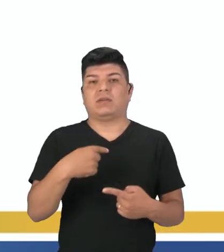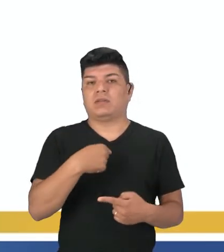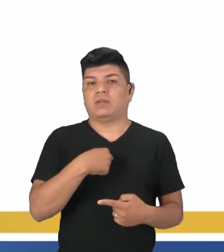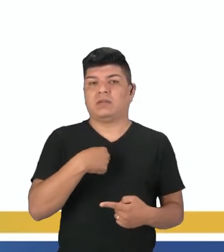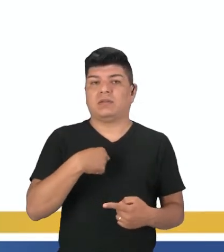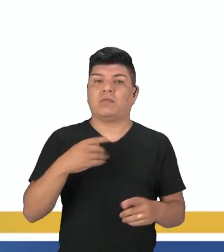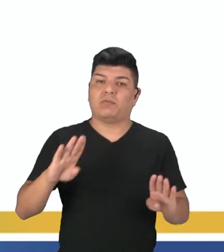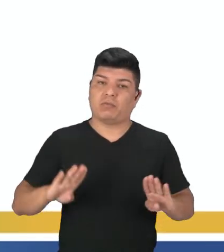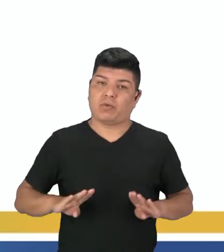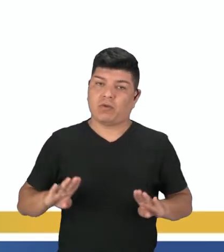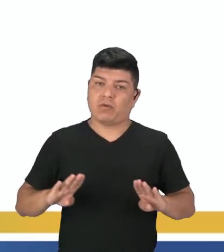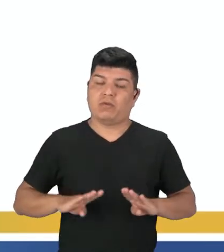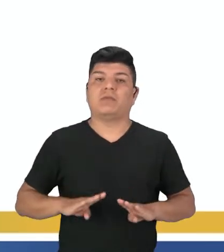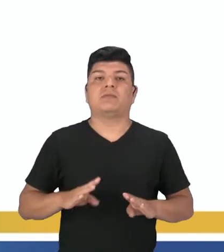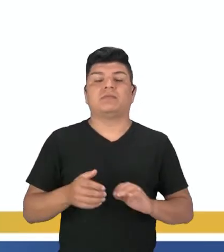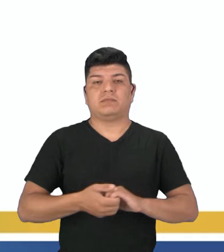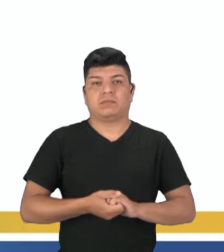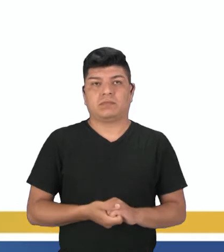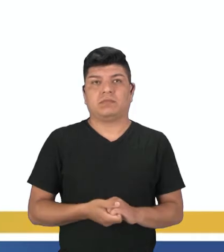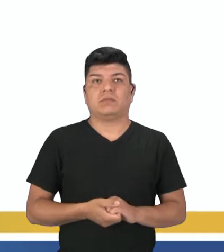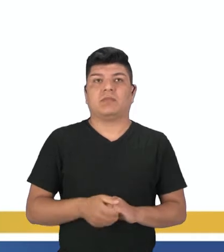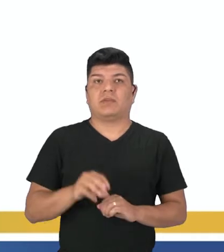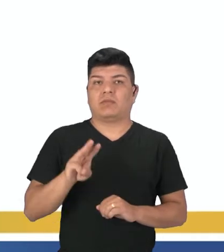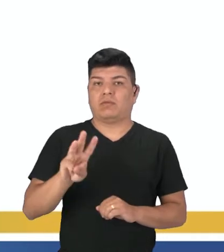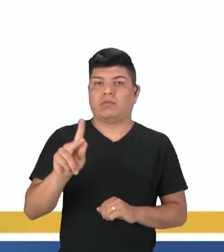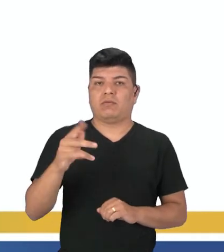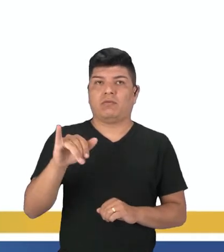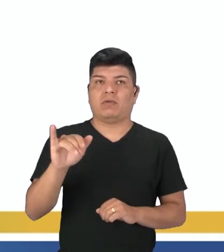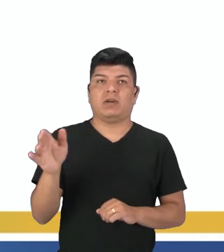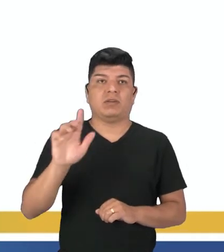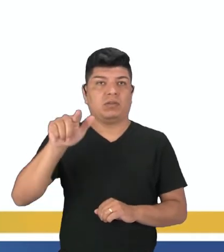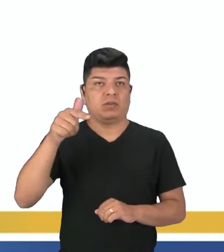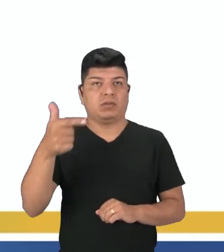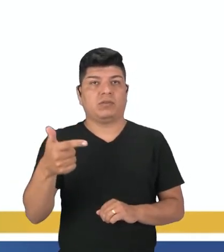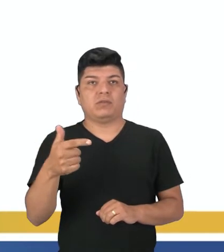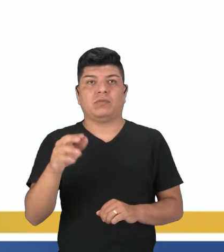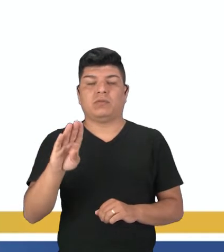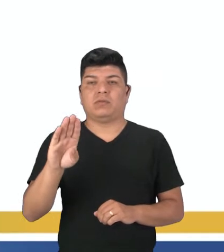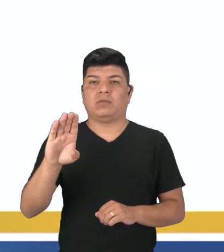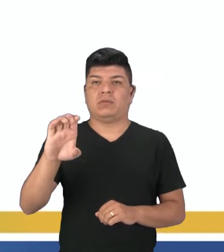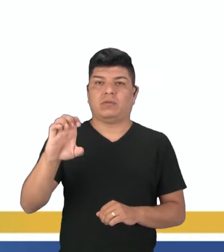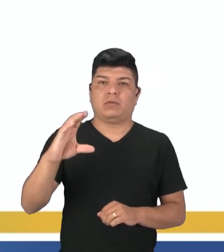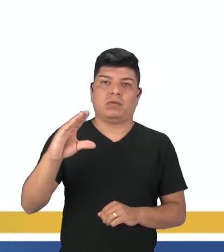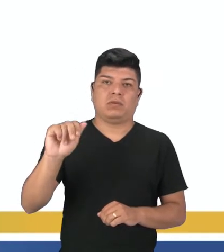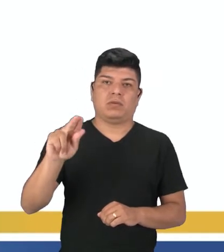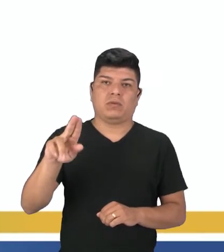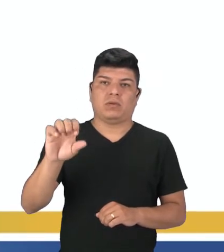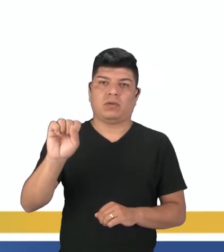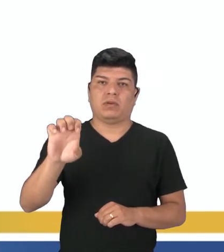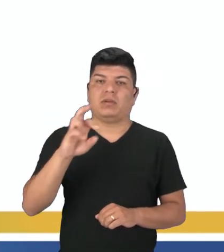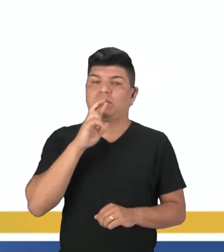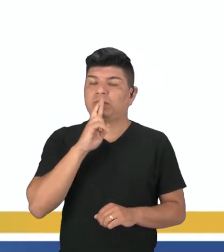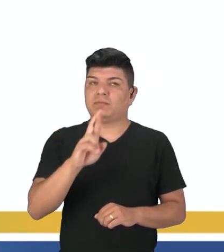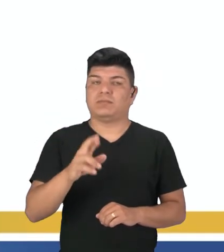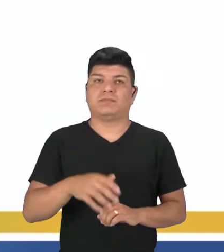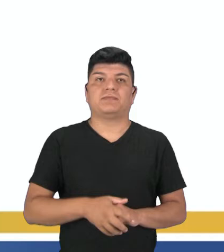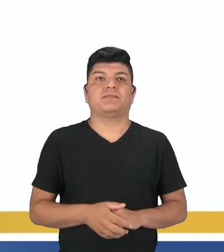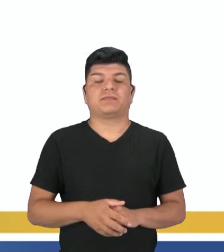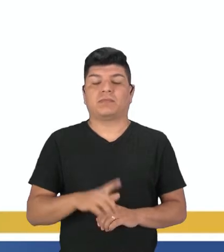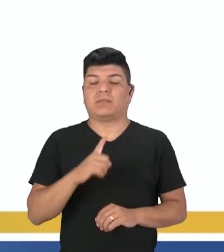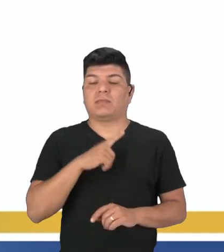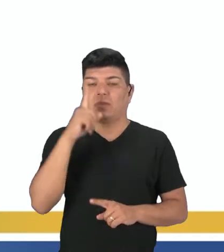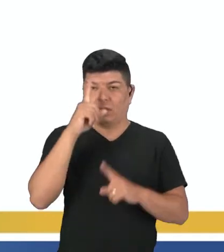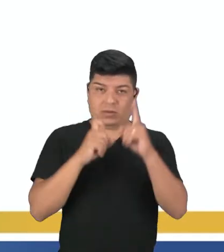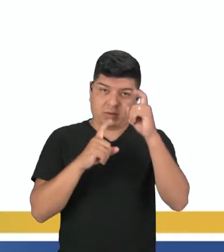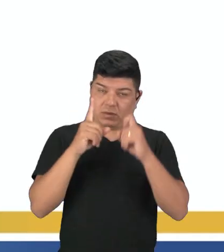estou com fome. Então, why de pergunta, because de resposta. A gente ainda tem algumas